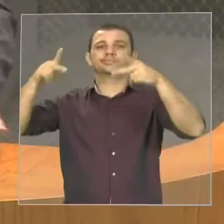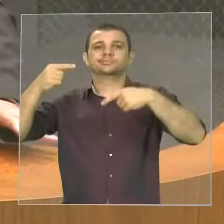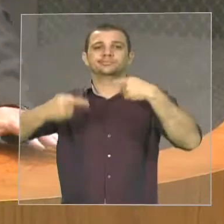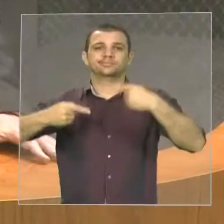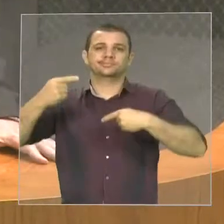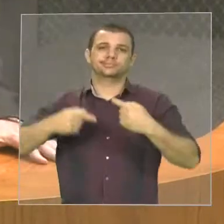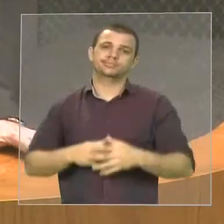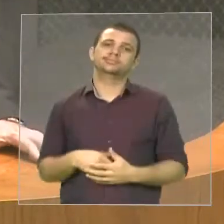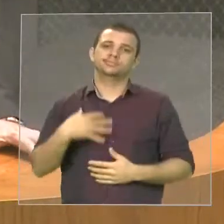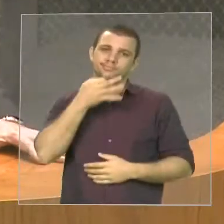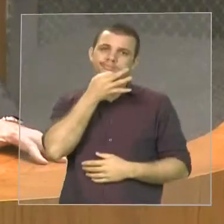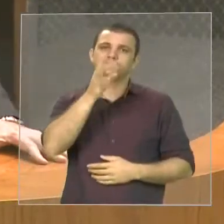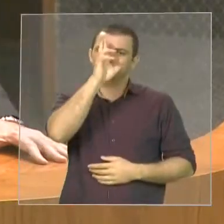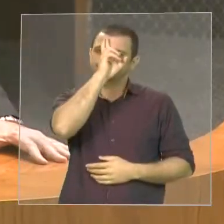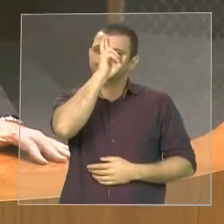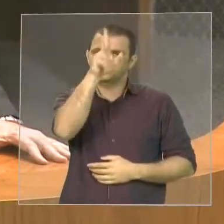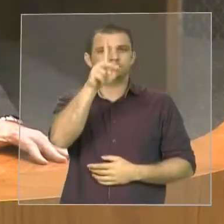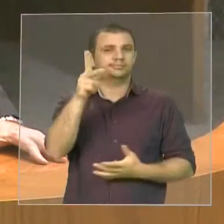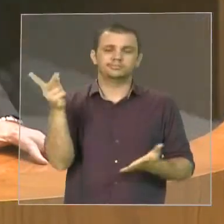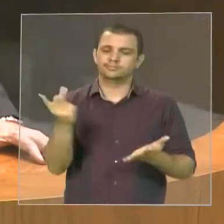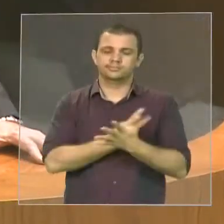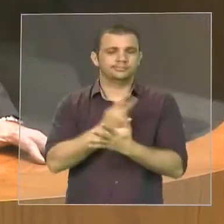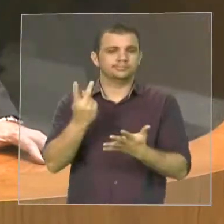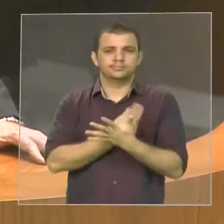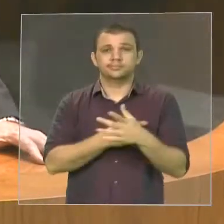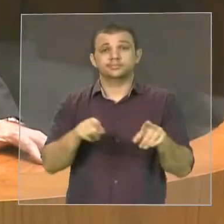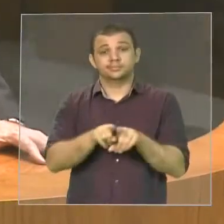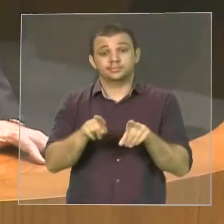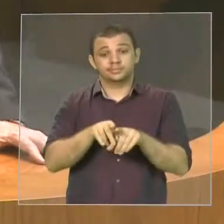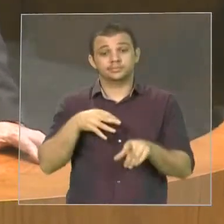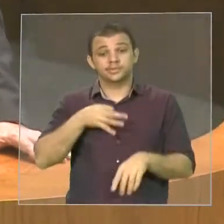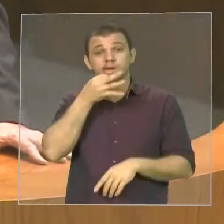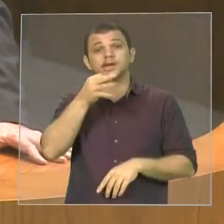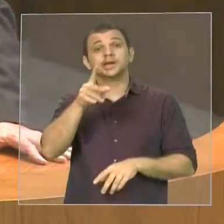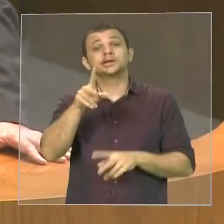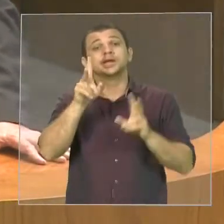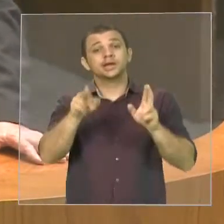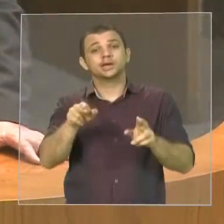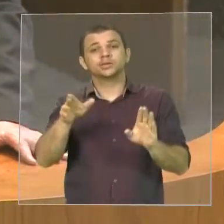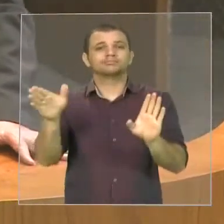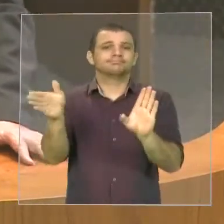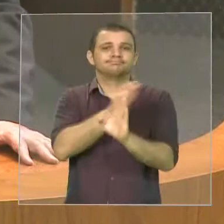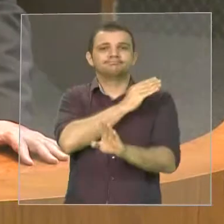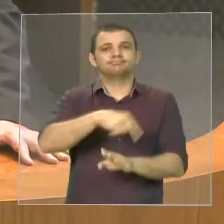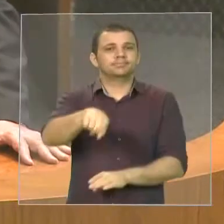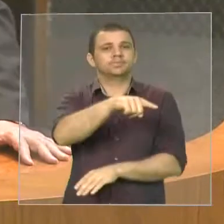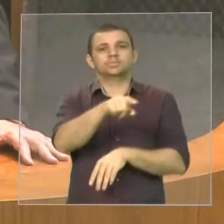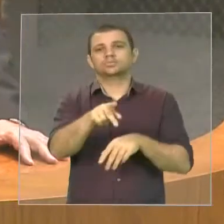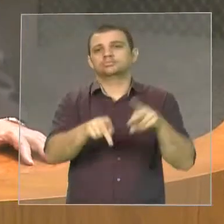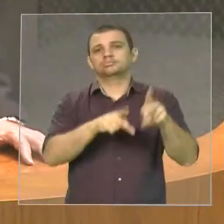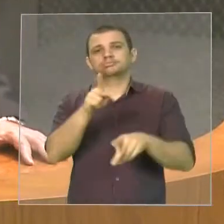que foi um equívoco muito grande e eu considero até um tapa na população brasileira.